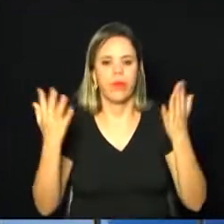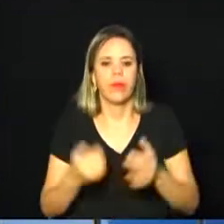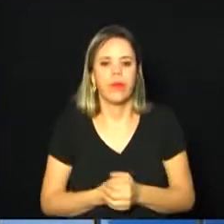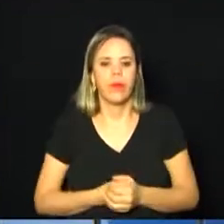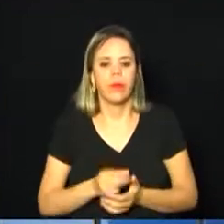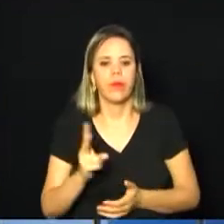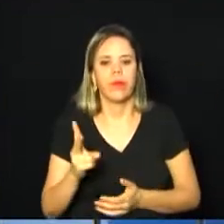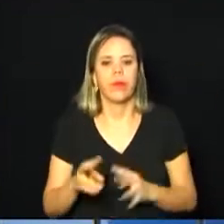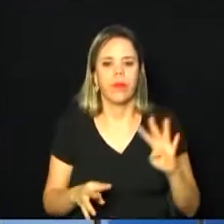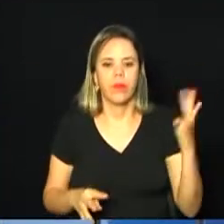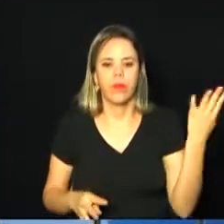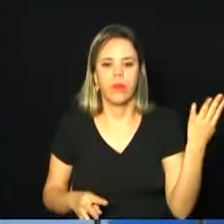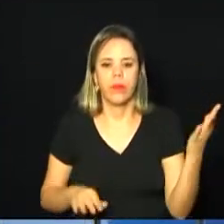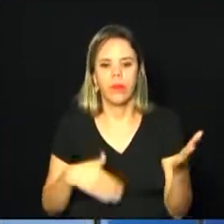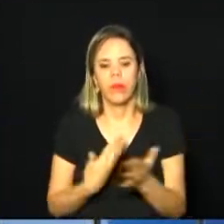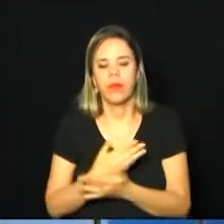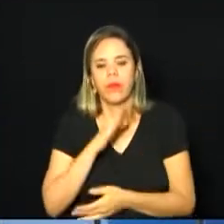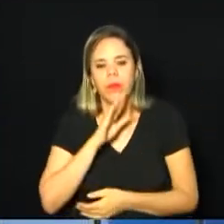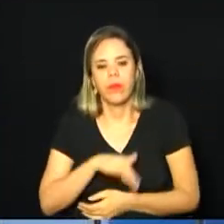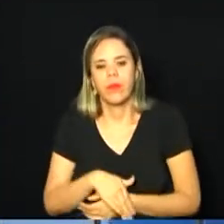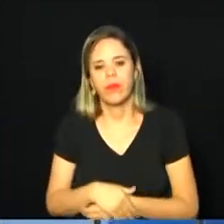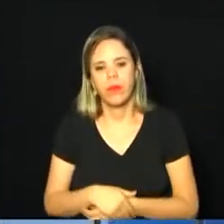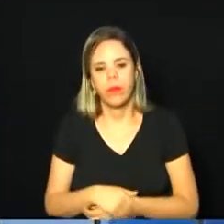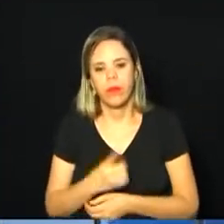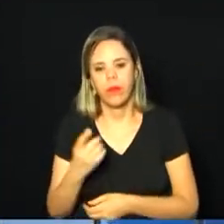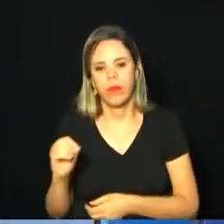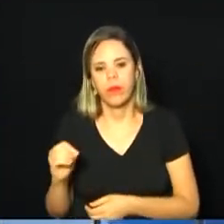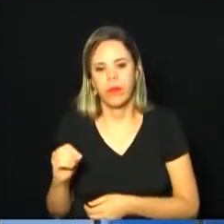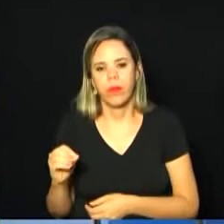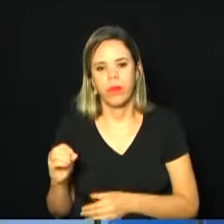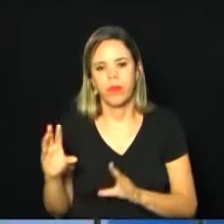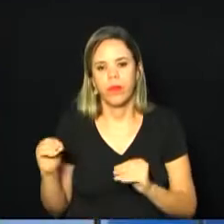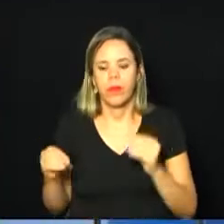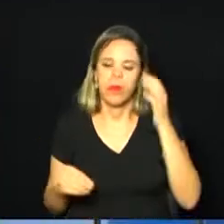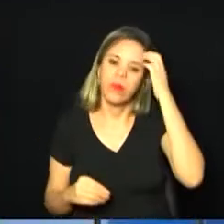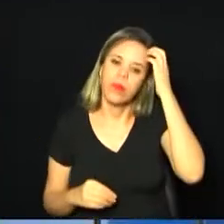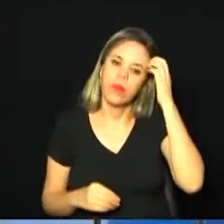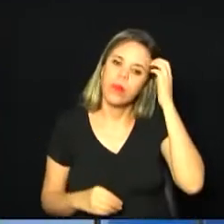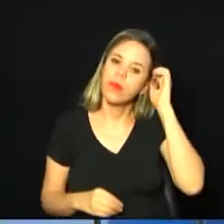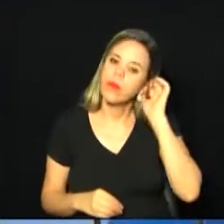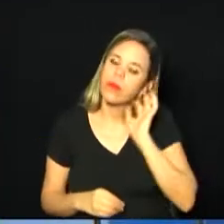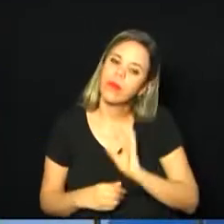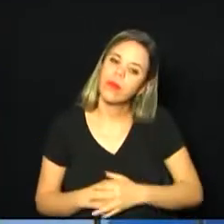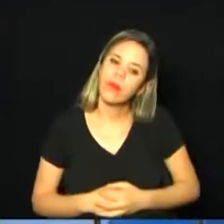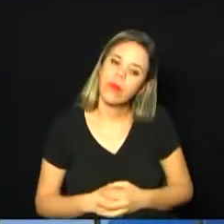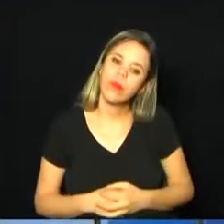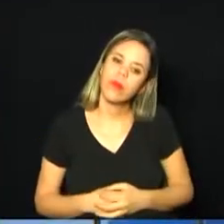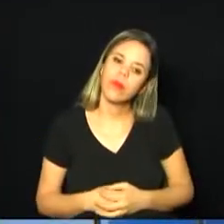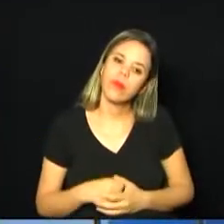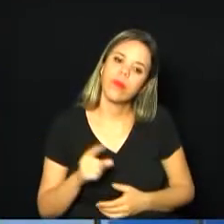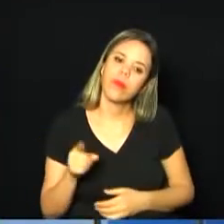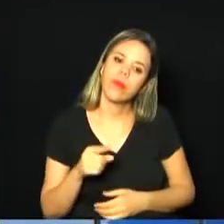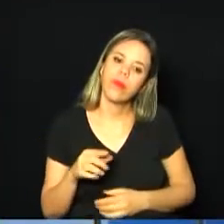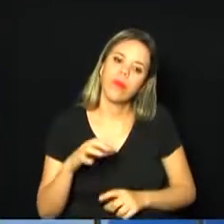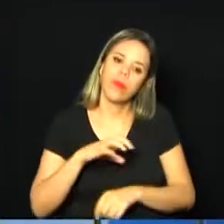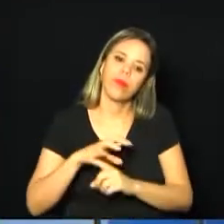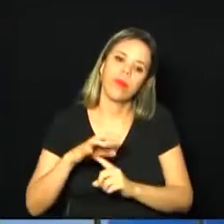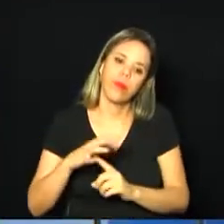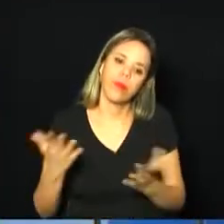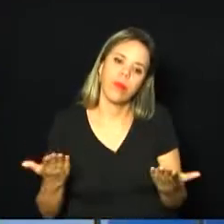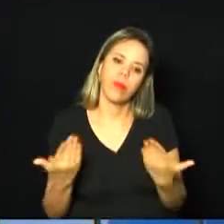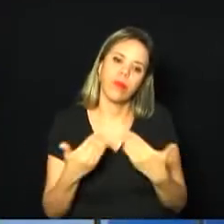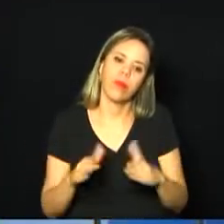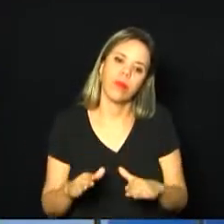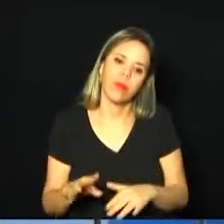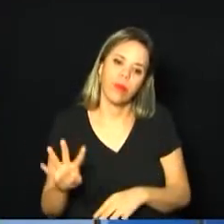será sempre das quatro da tarde às dez da noite então ou seja feira ripe abre hoje